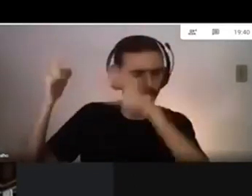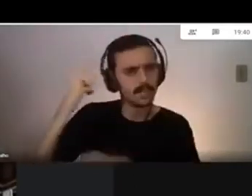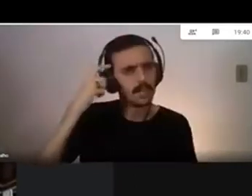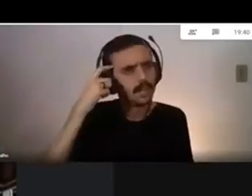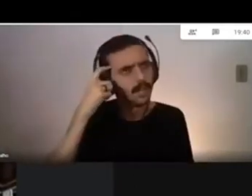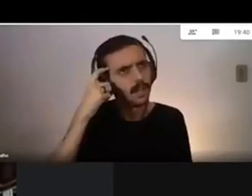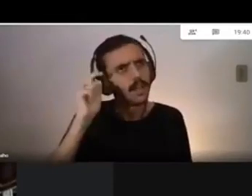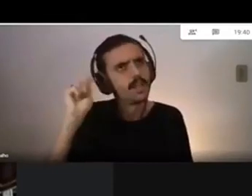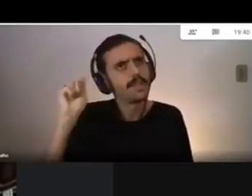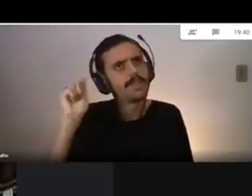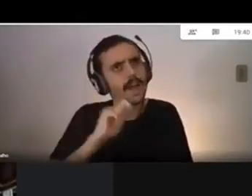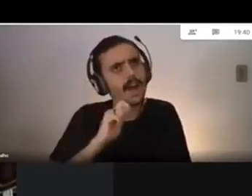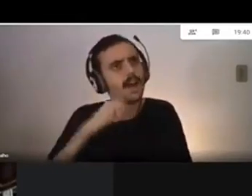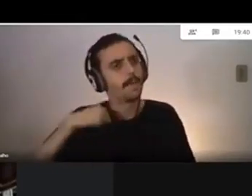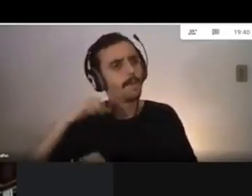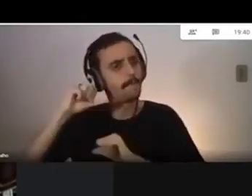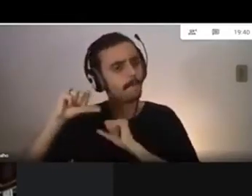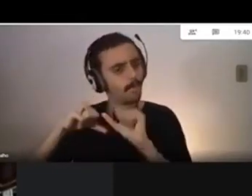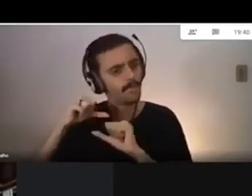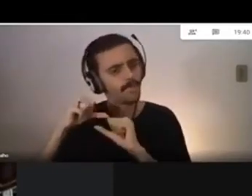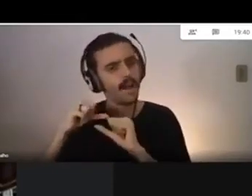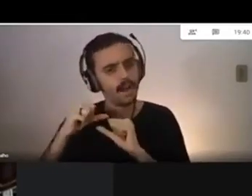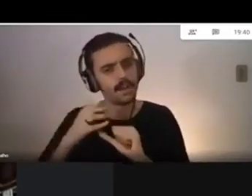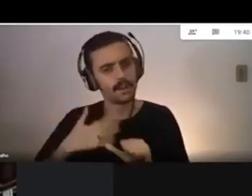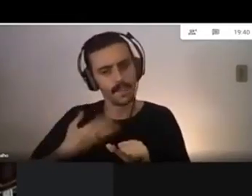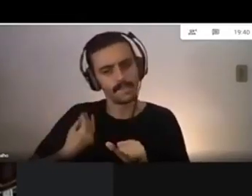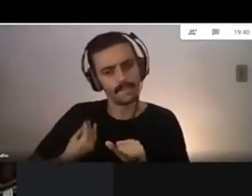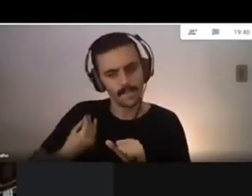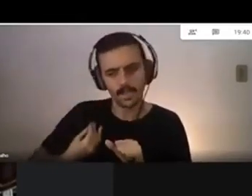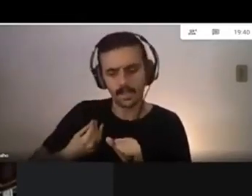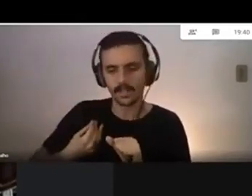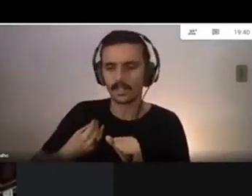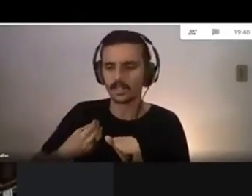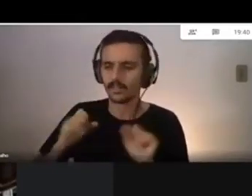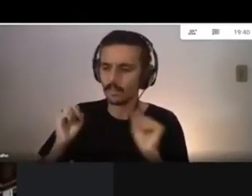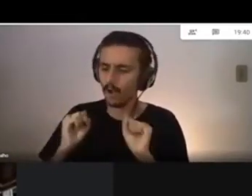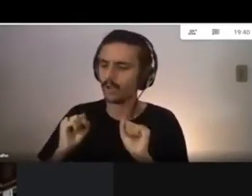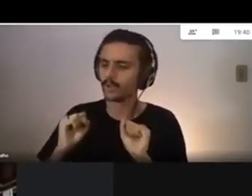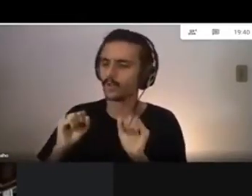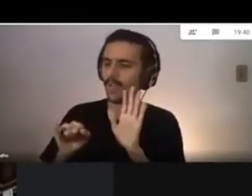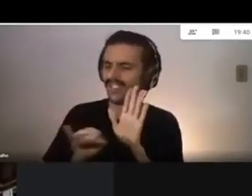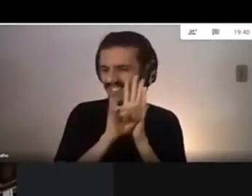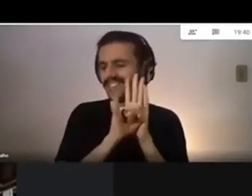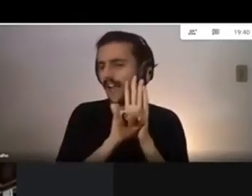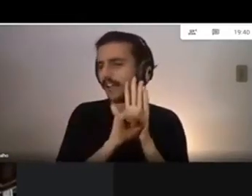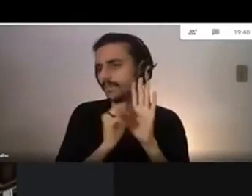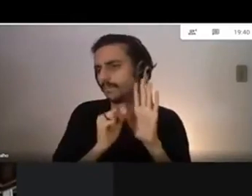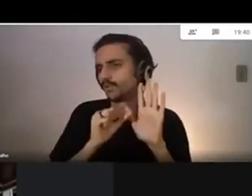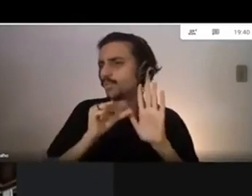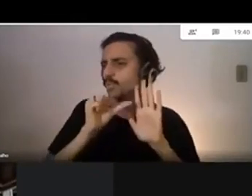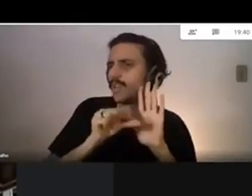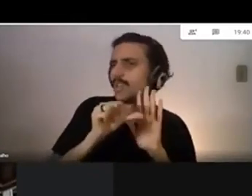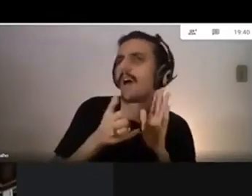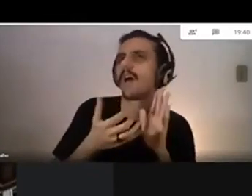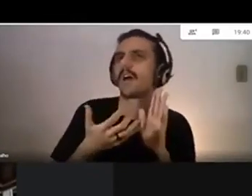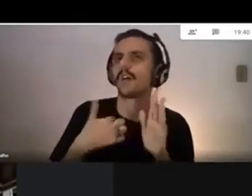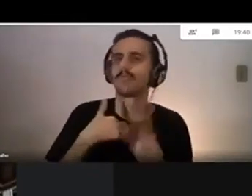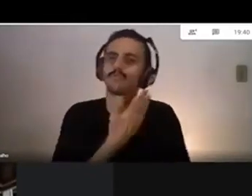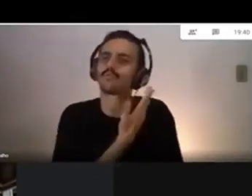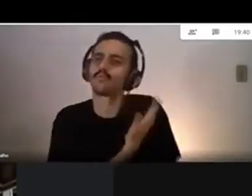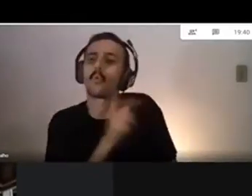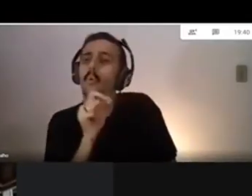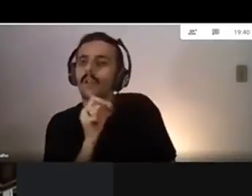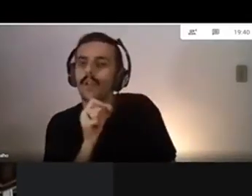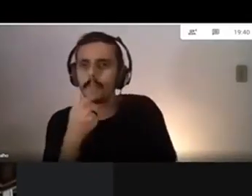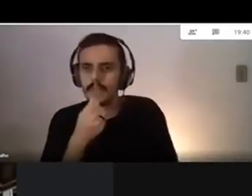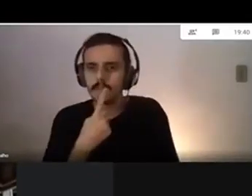né? De se repensar dentro da vida dele, de se repensar sobre os hábitos, sobre o que ele queria fazer,